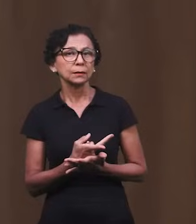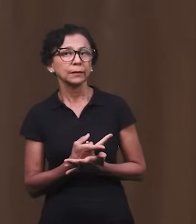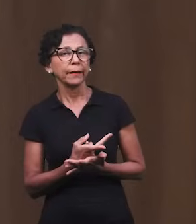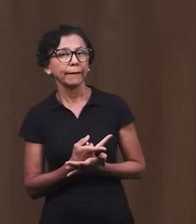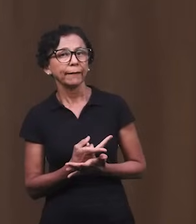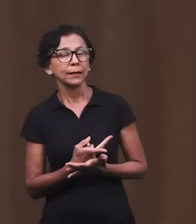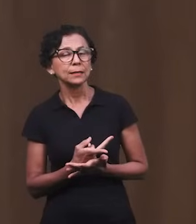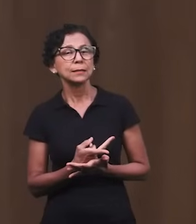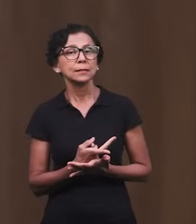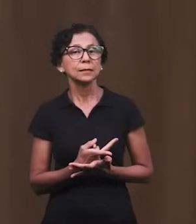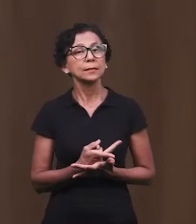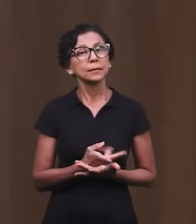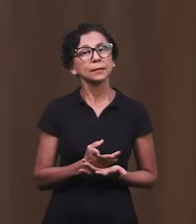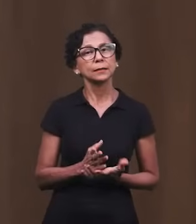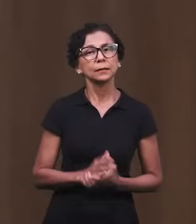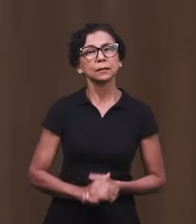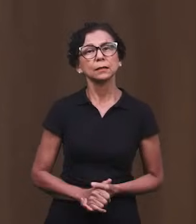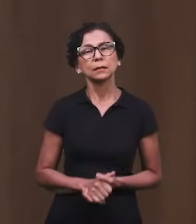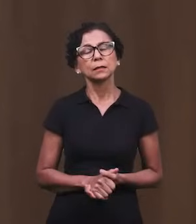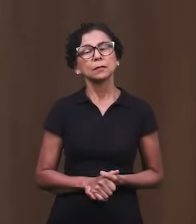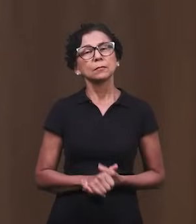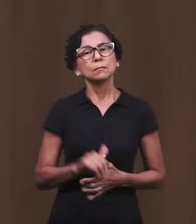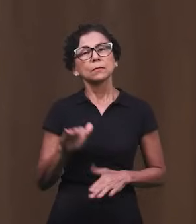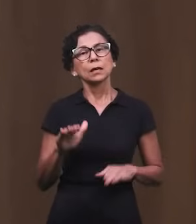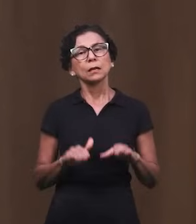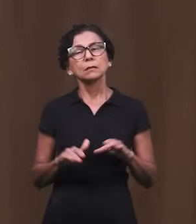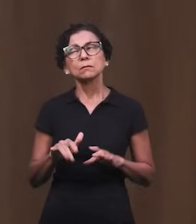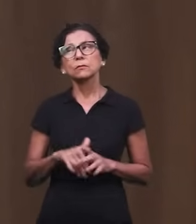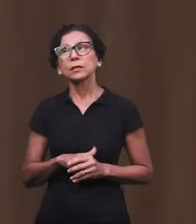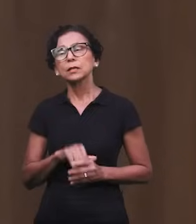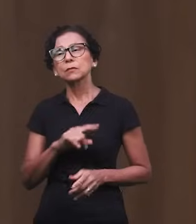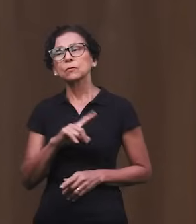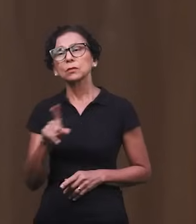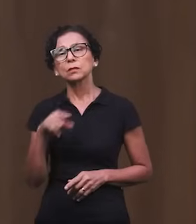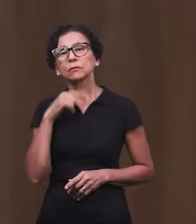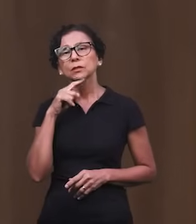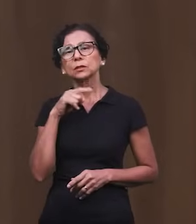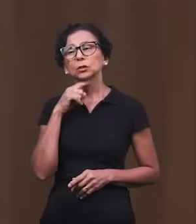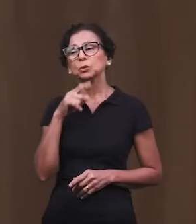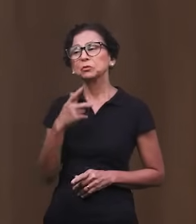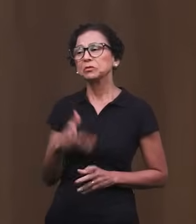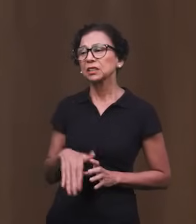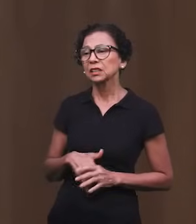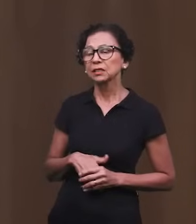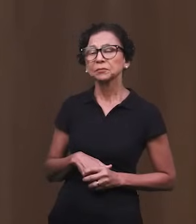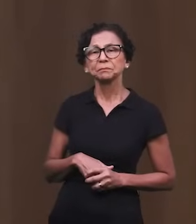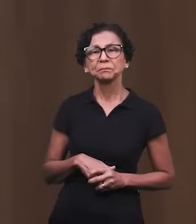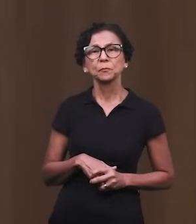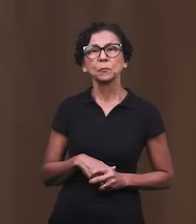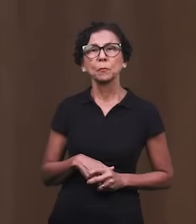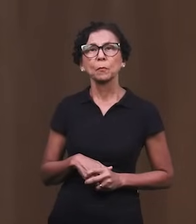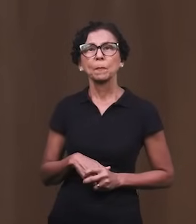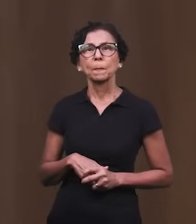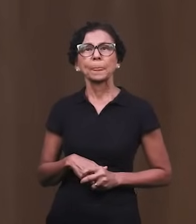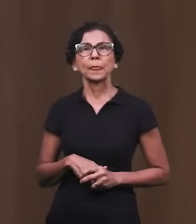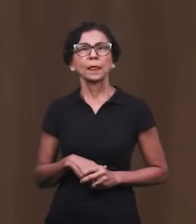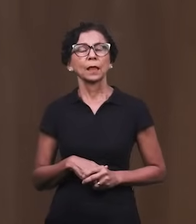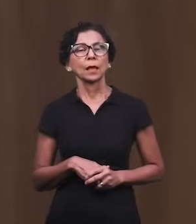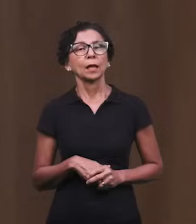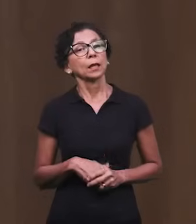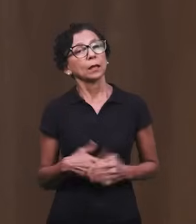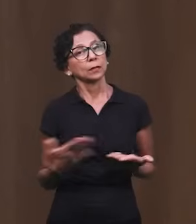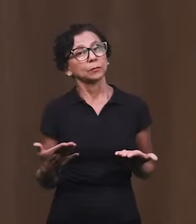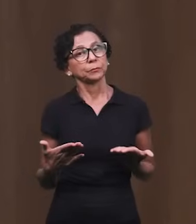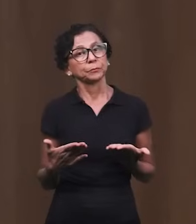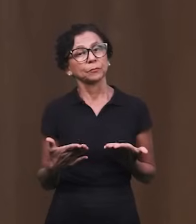ela evolui. As explicações, elas muitas vezes, elas mudam. Dias atrás também estávamos conversando.